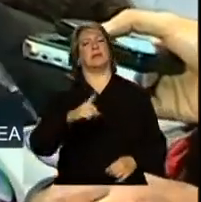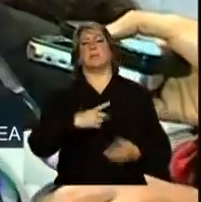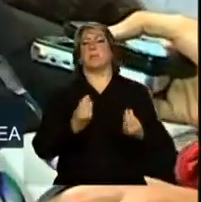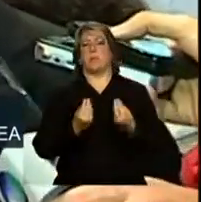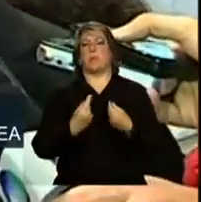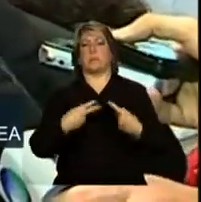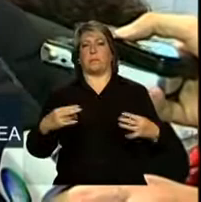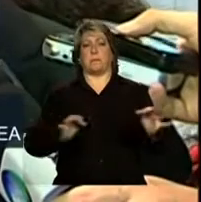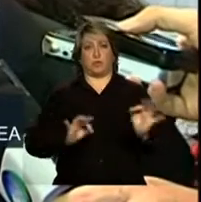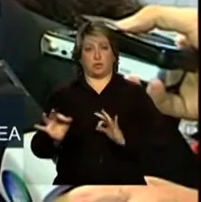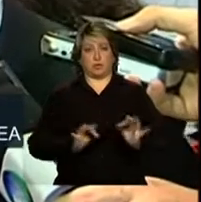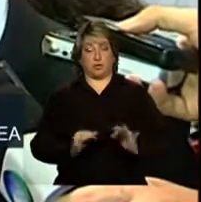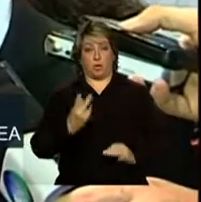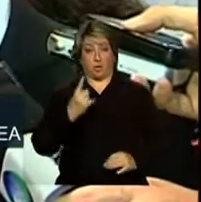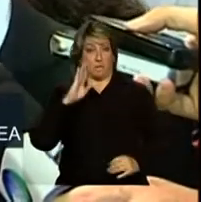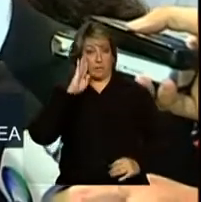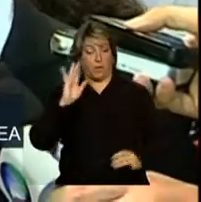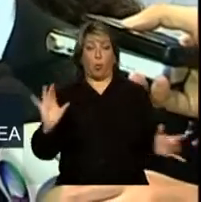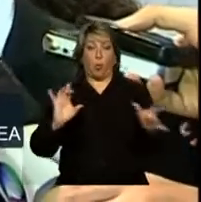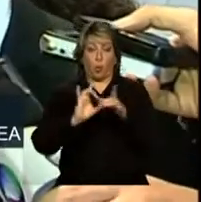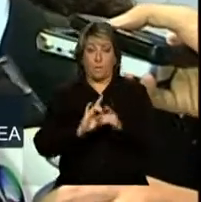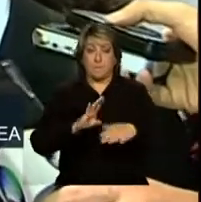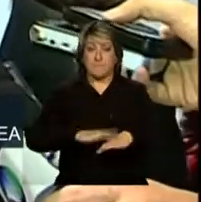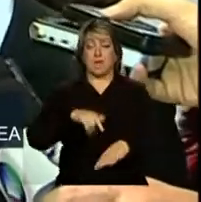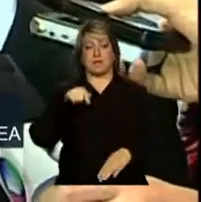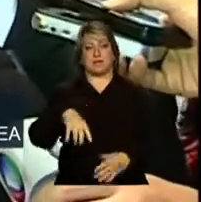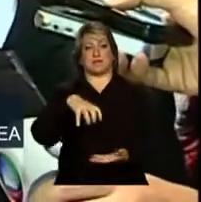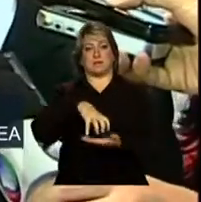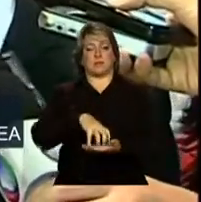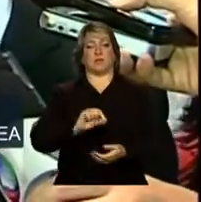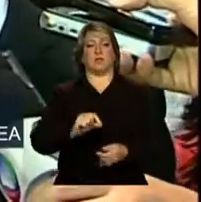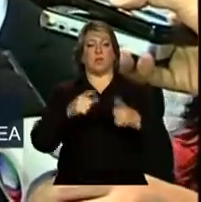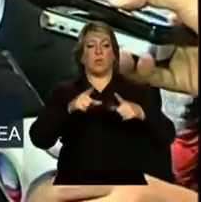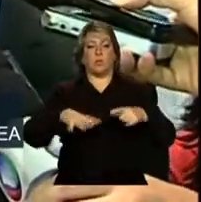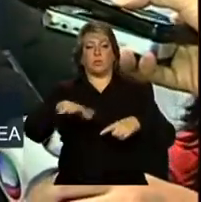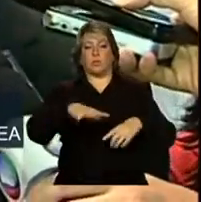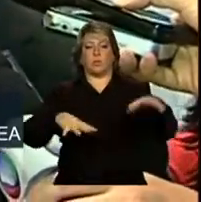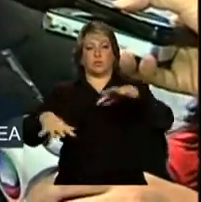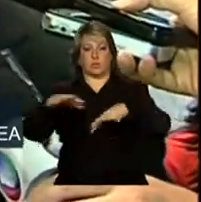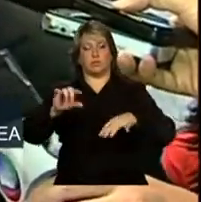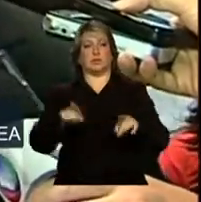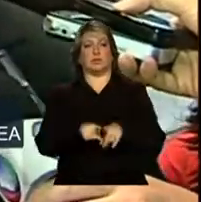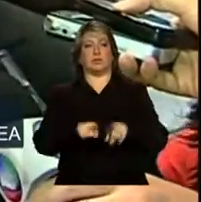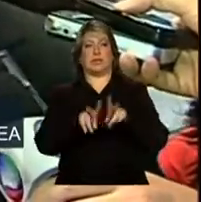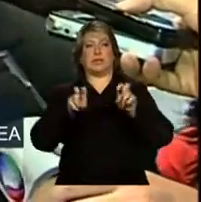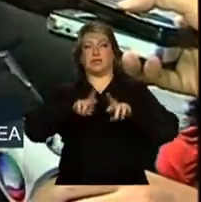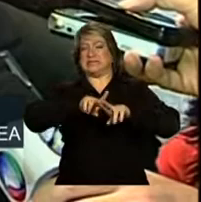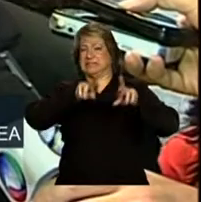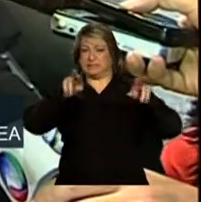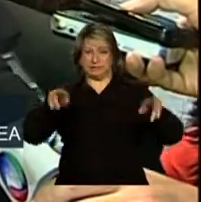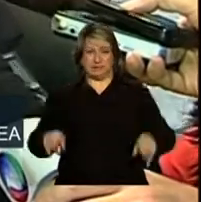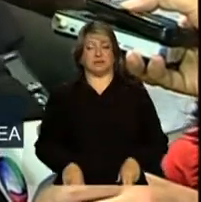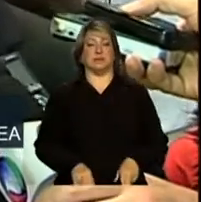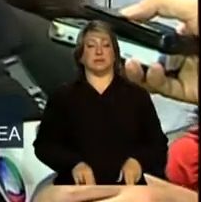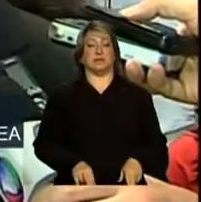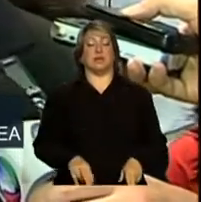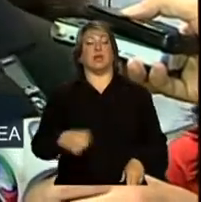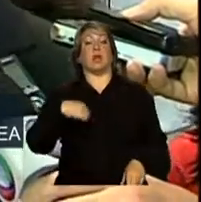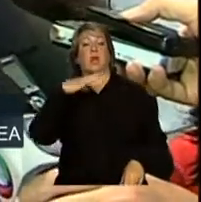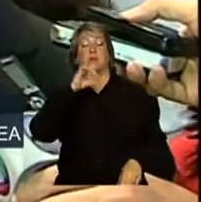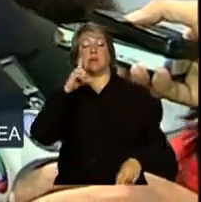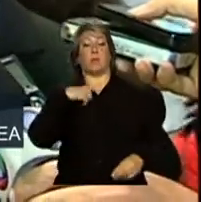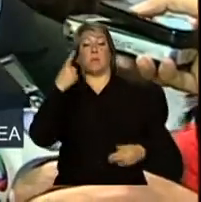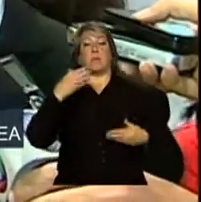acho que é o primeiro objetivo é unir mais a instituição nas partes regionais, temáticas, é uma instituição muito diversa. Acho que tem um processo